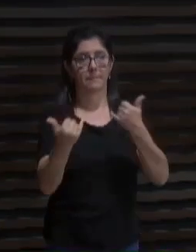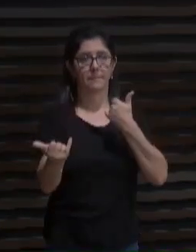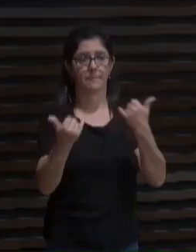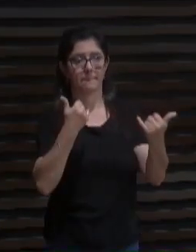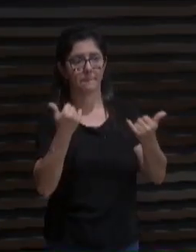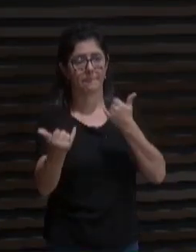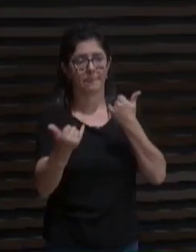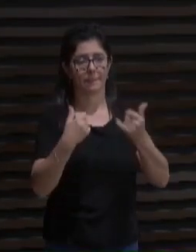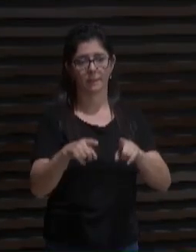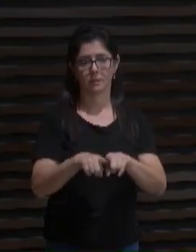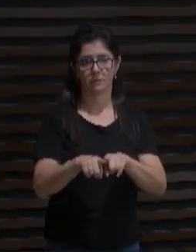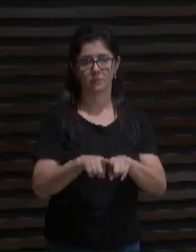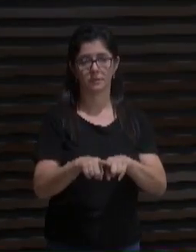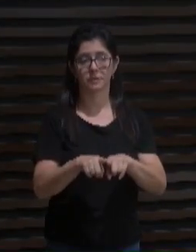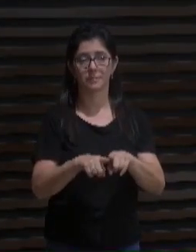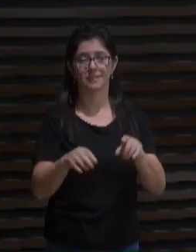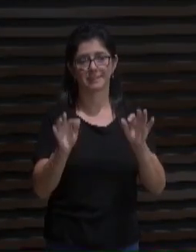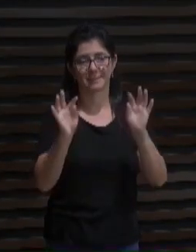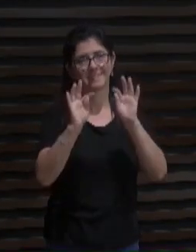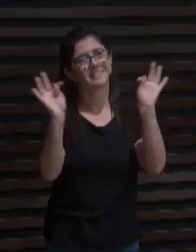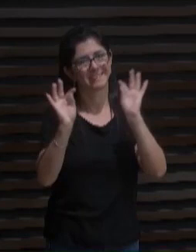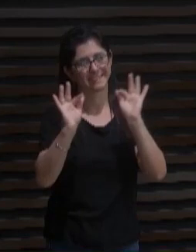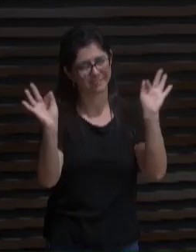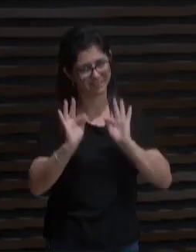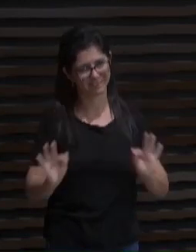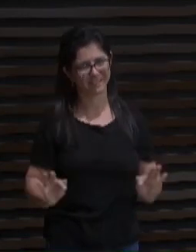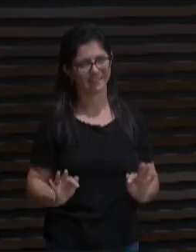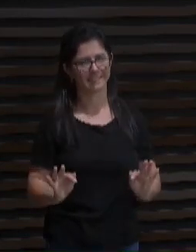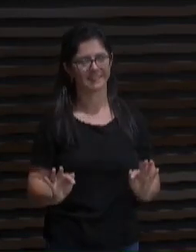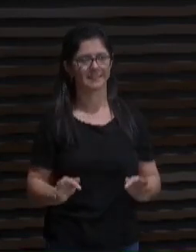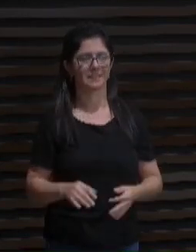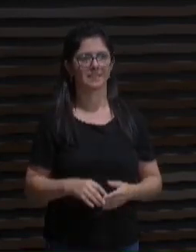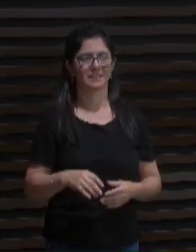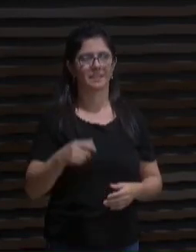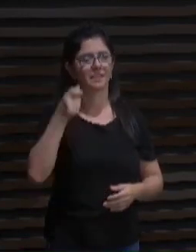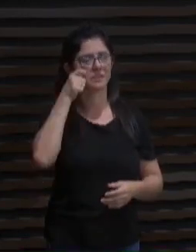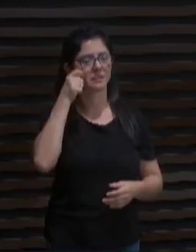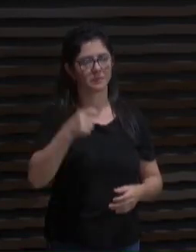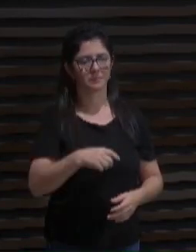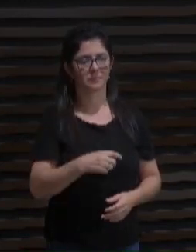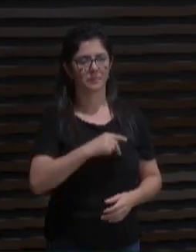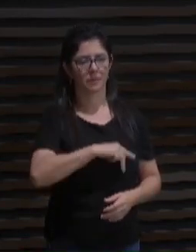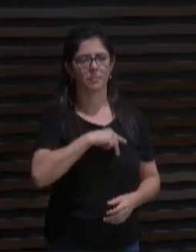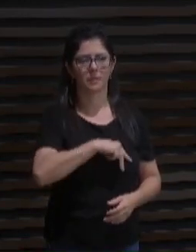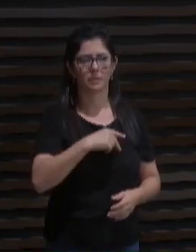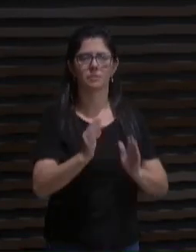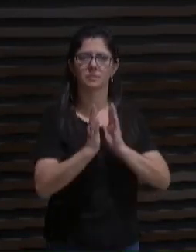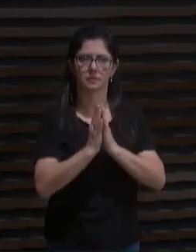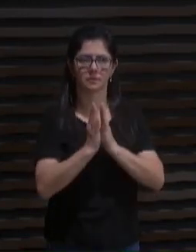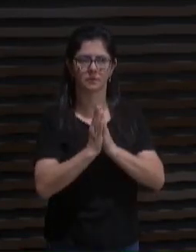desses irmãos e fica muito feliz com o que ele ouve. E uma coisa interessante é que Paulo sempre orava